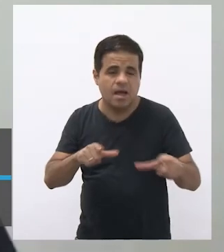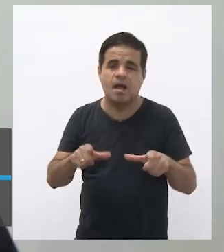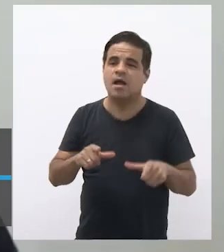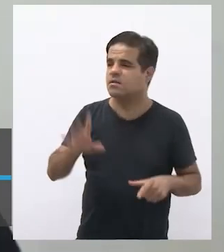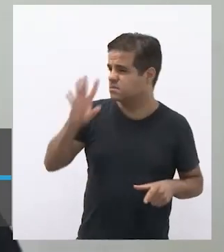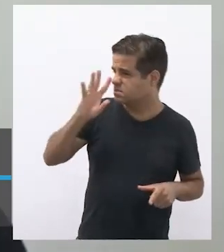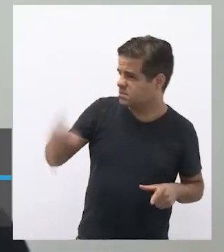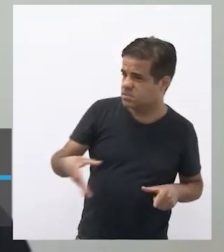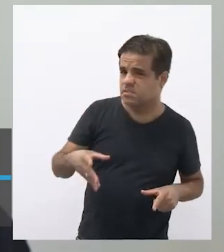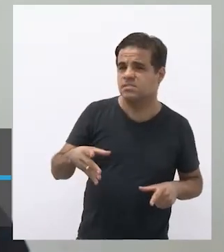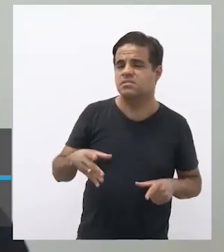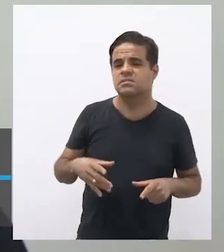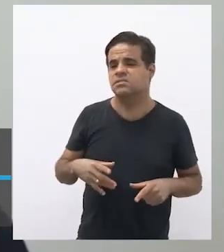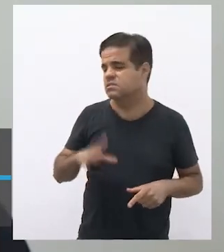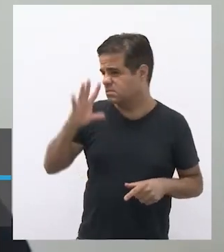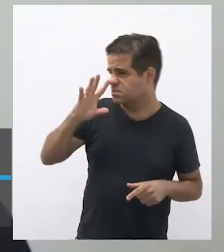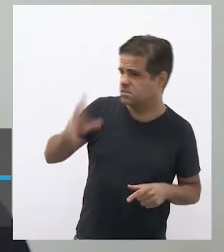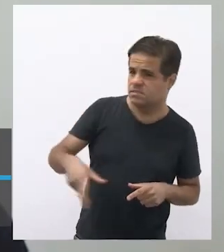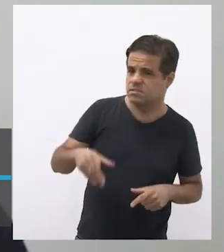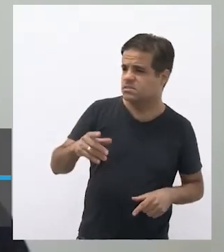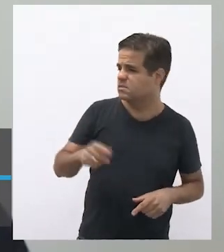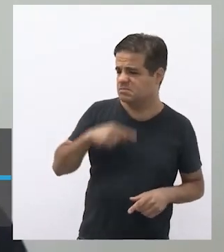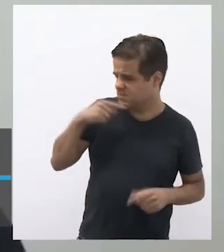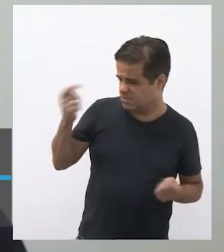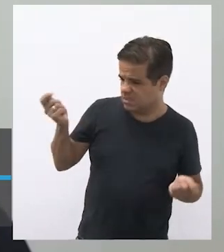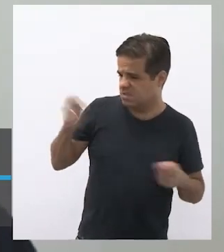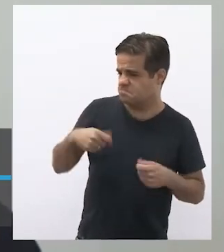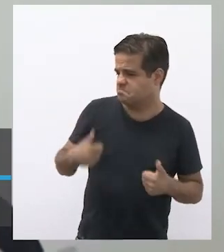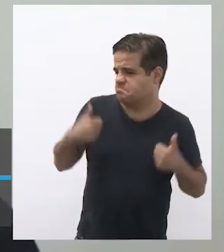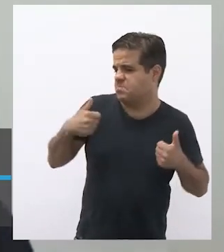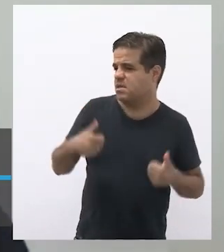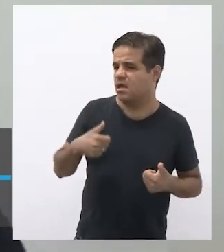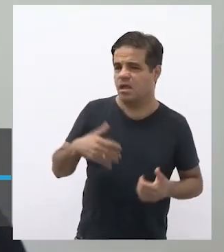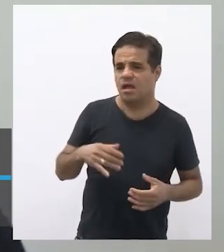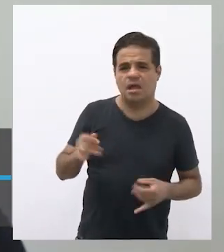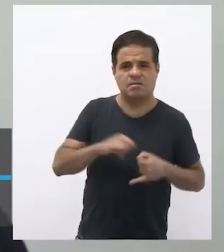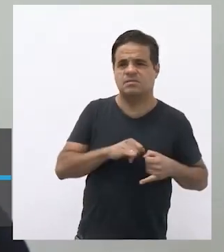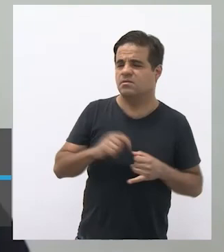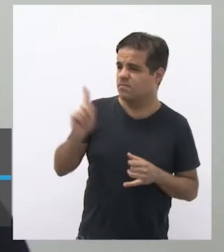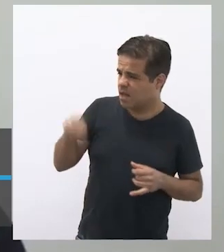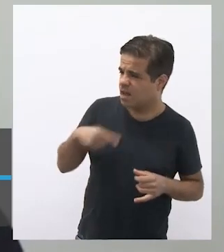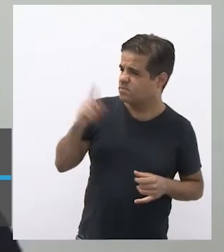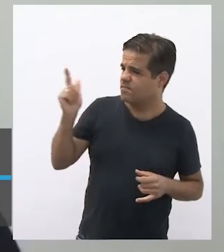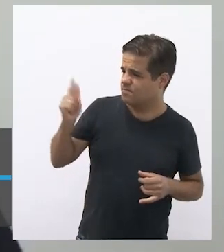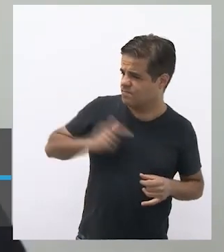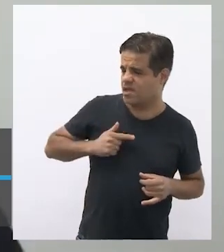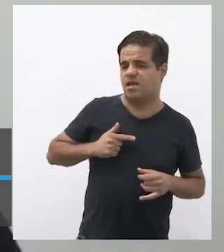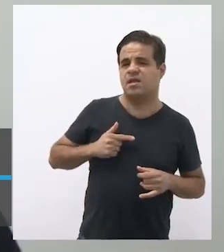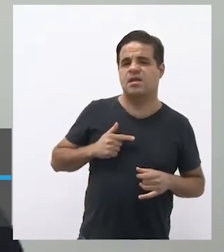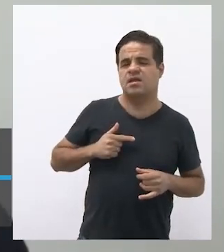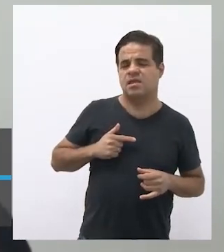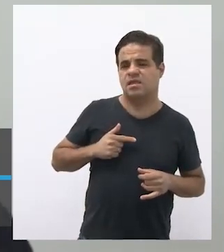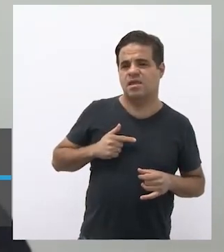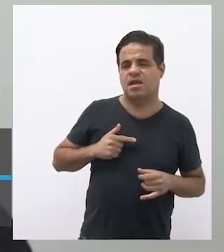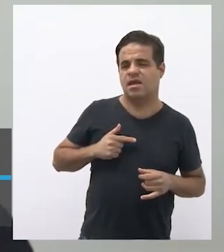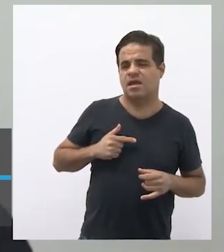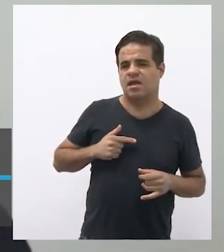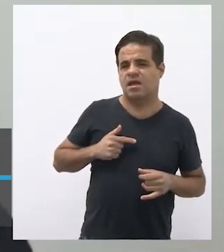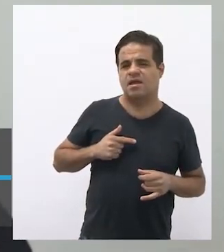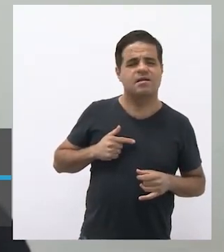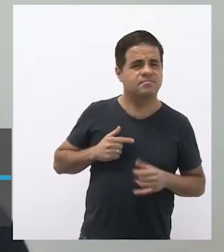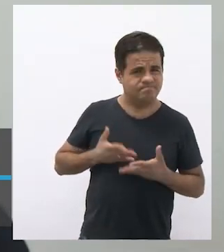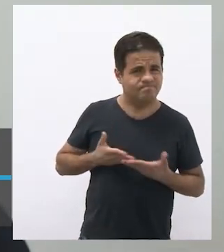e enfrentam problemas específicos em relação à violência doméstica, né,